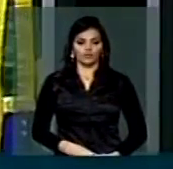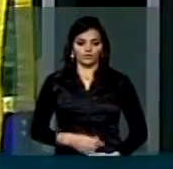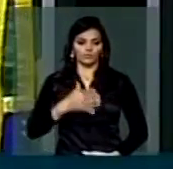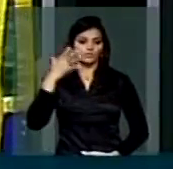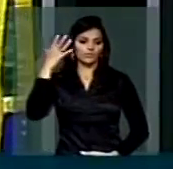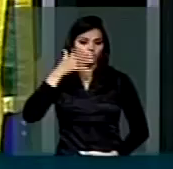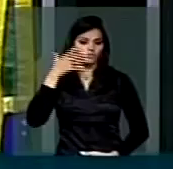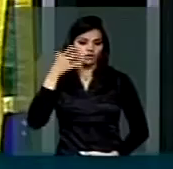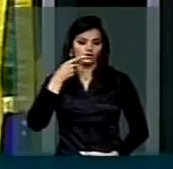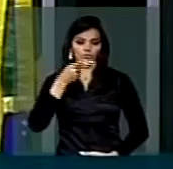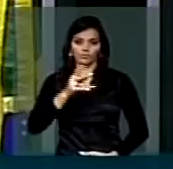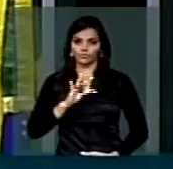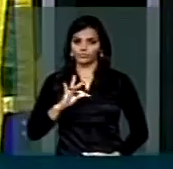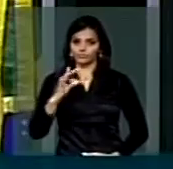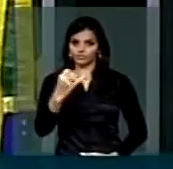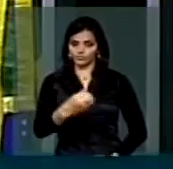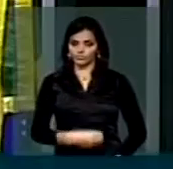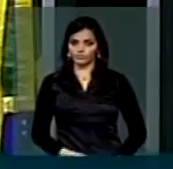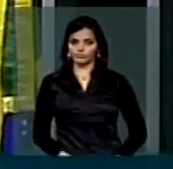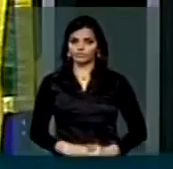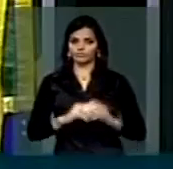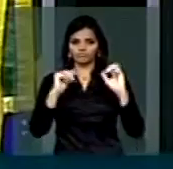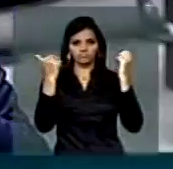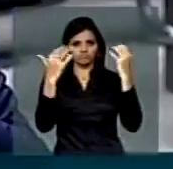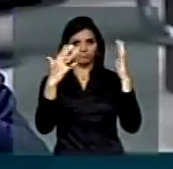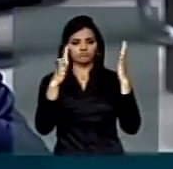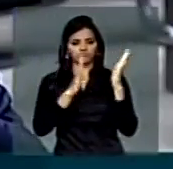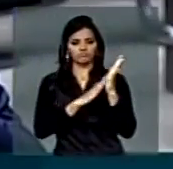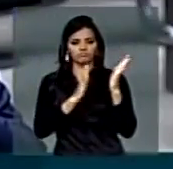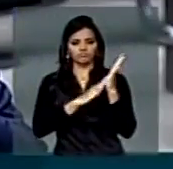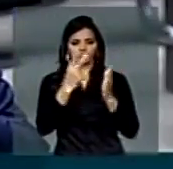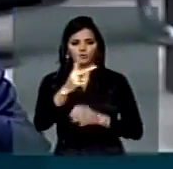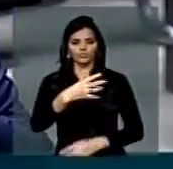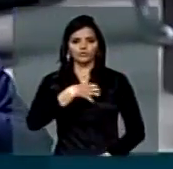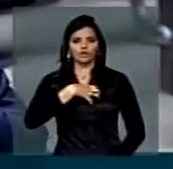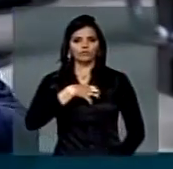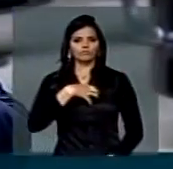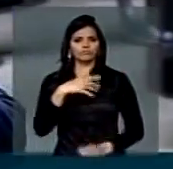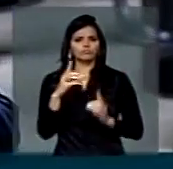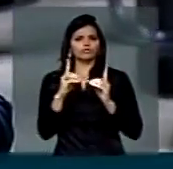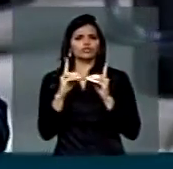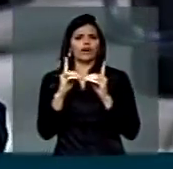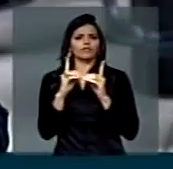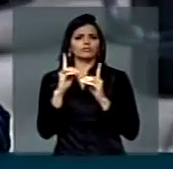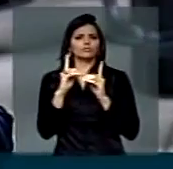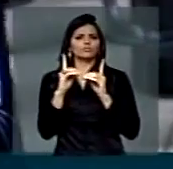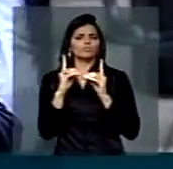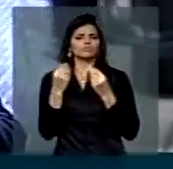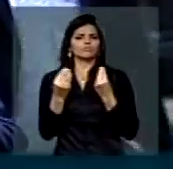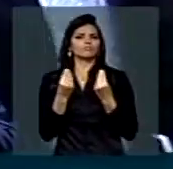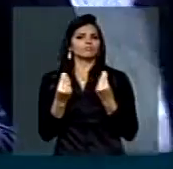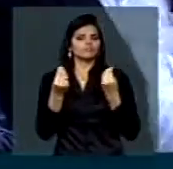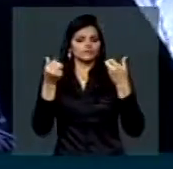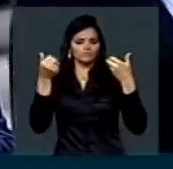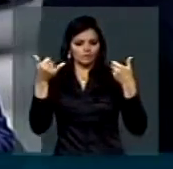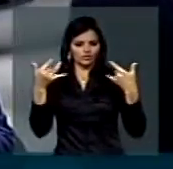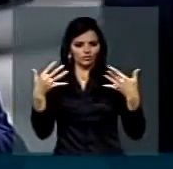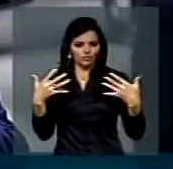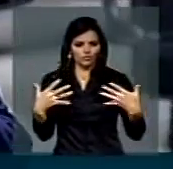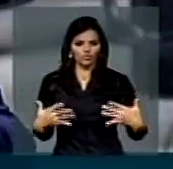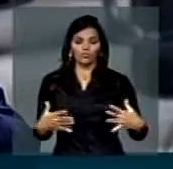subiu à tribuna. E quero lhe parabenizar pela maneira didática com que colocou todo este